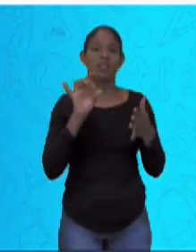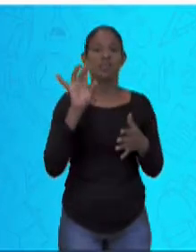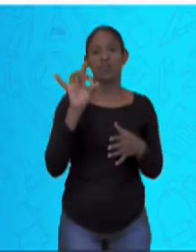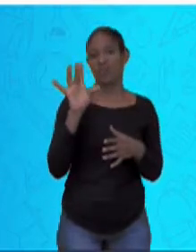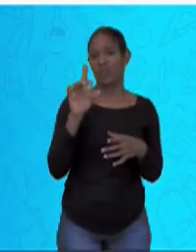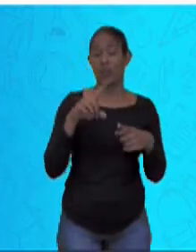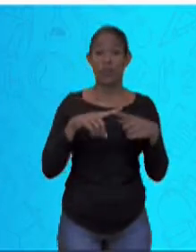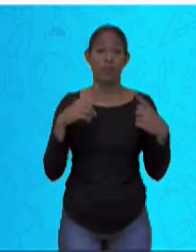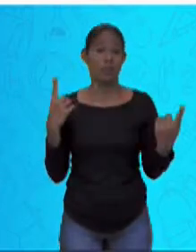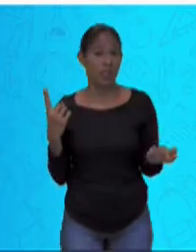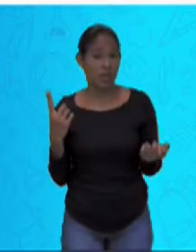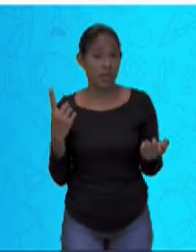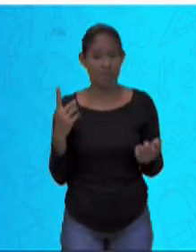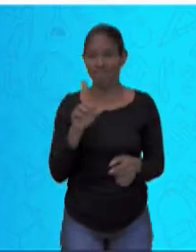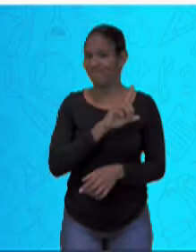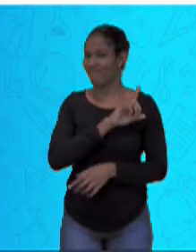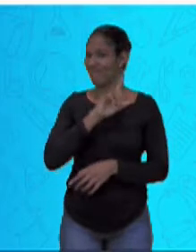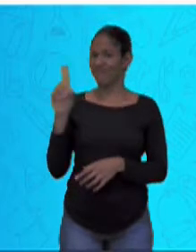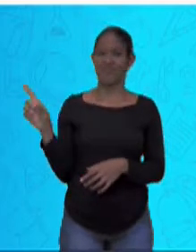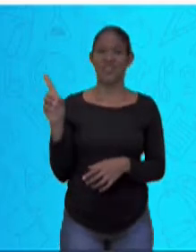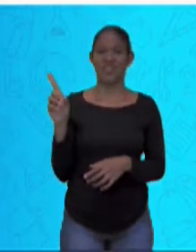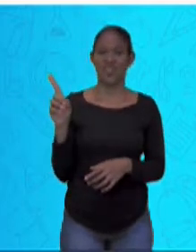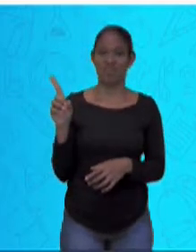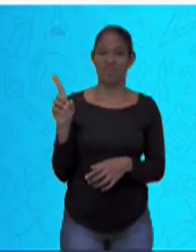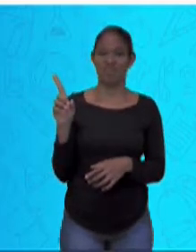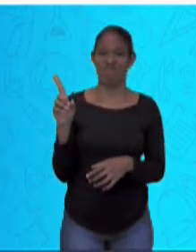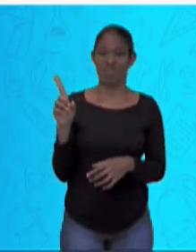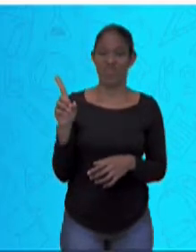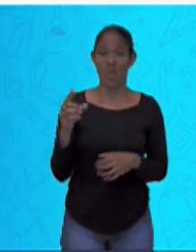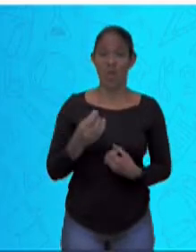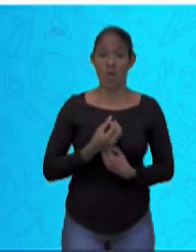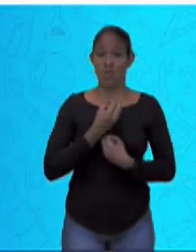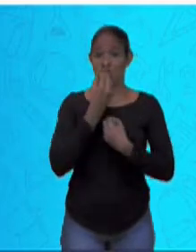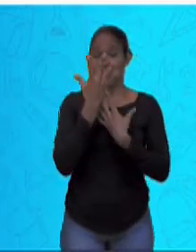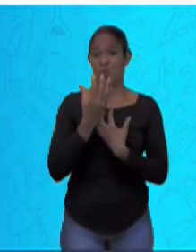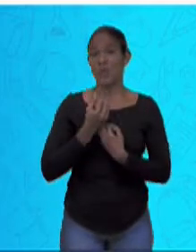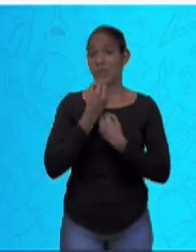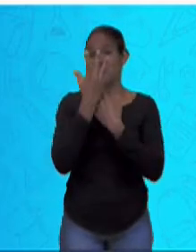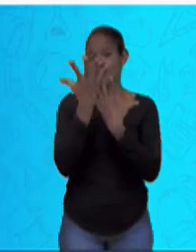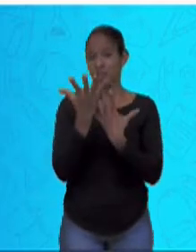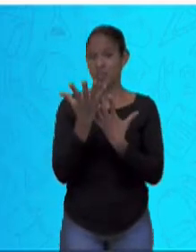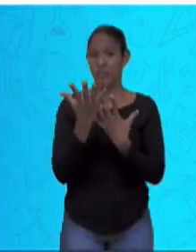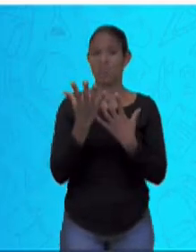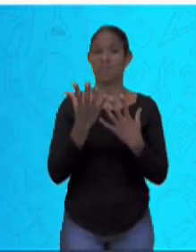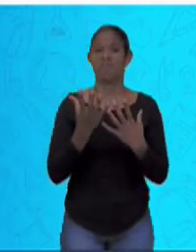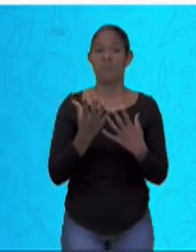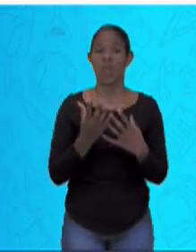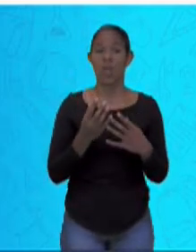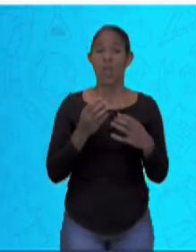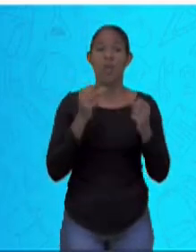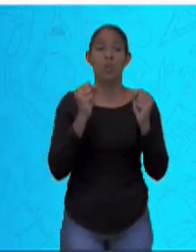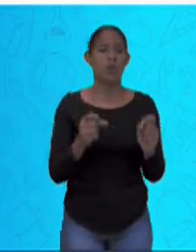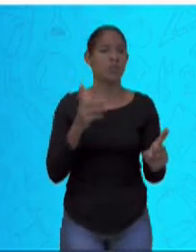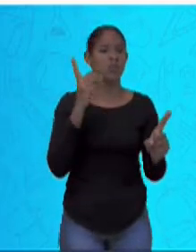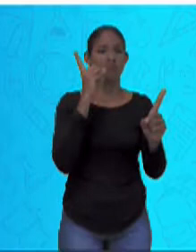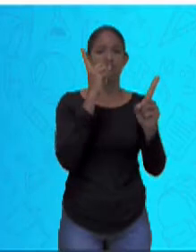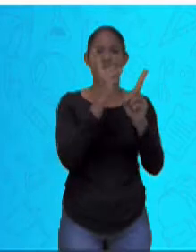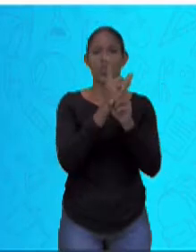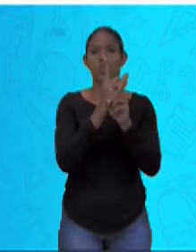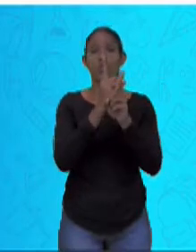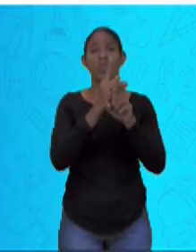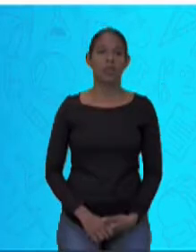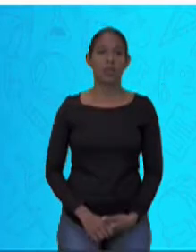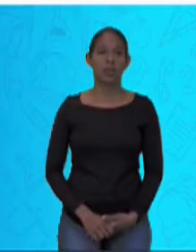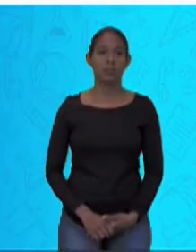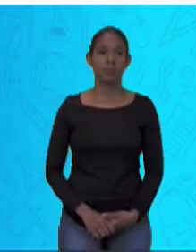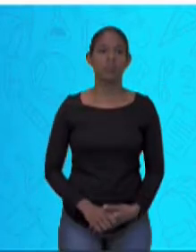necessariamente relacionada à palavra escrita. Isso mesmo, a poesia pode ser encontrada até em um